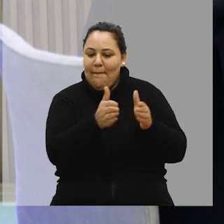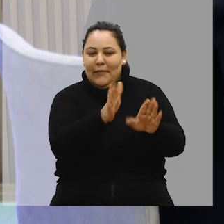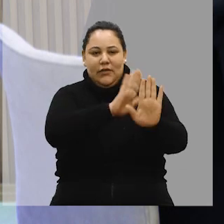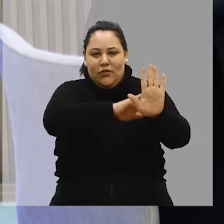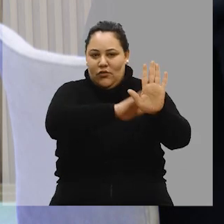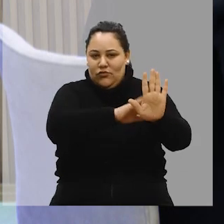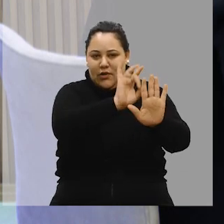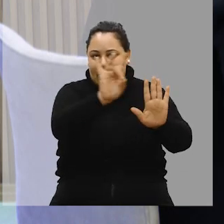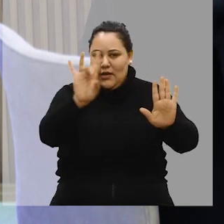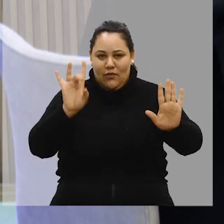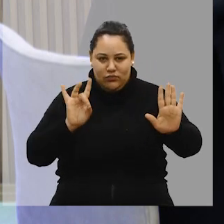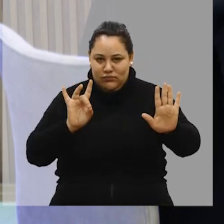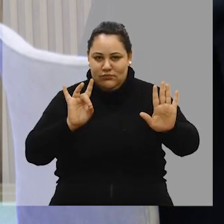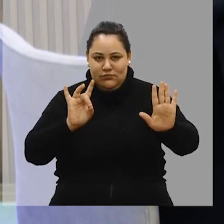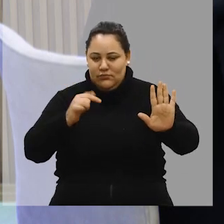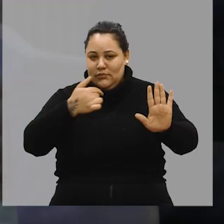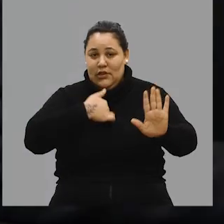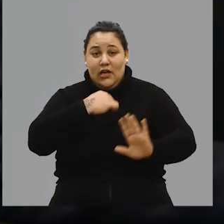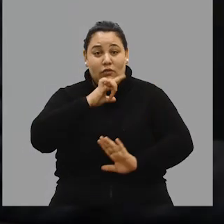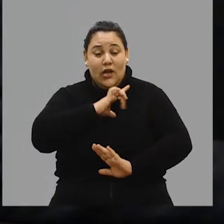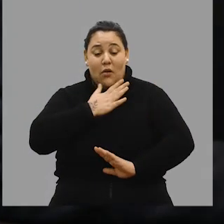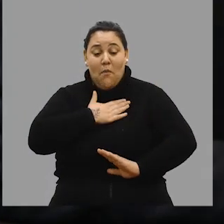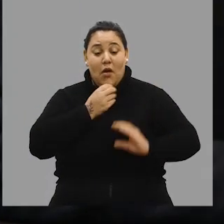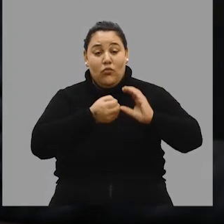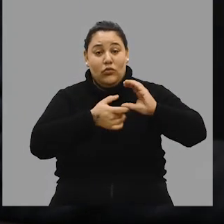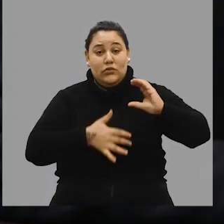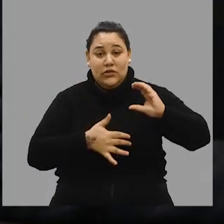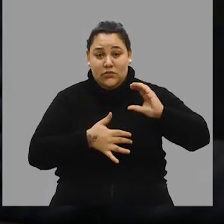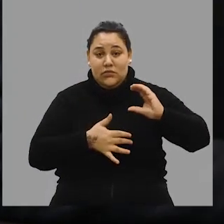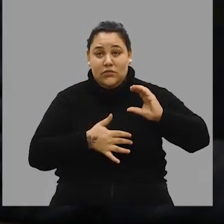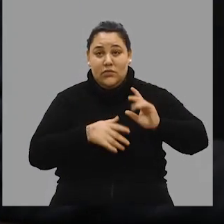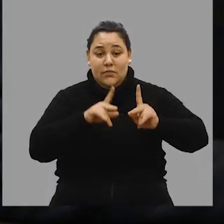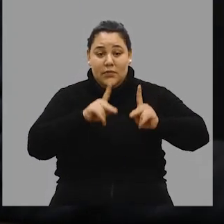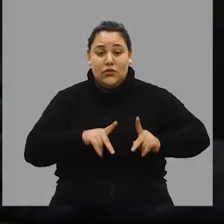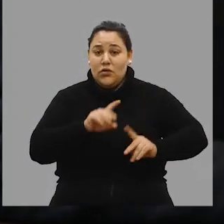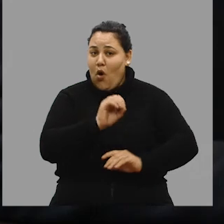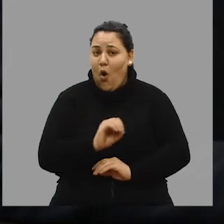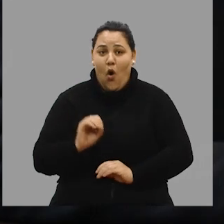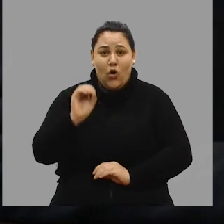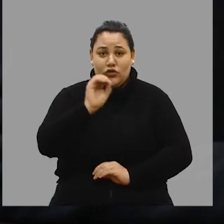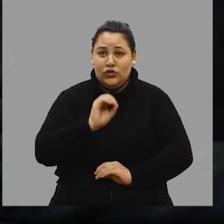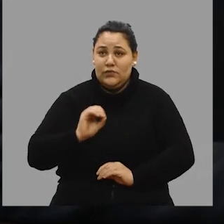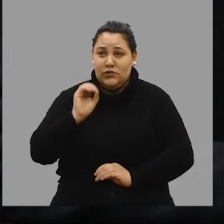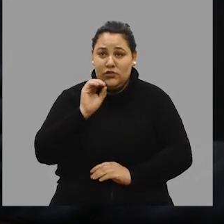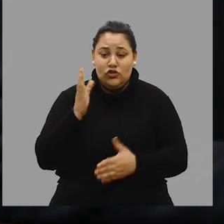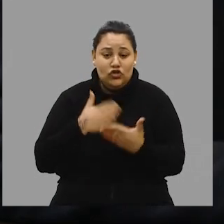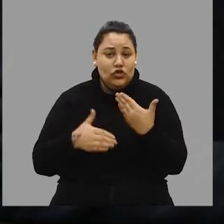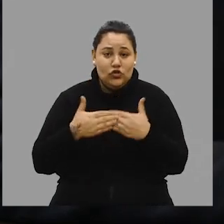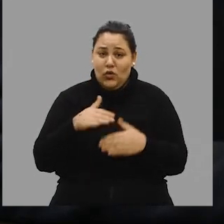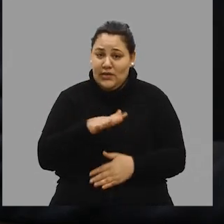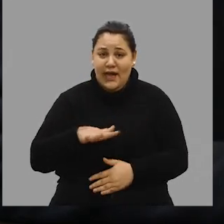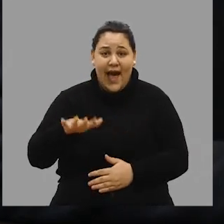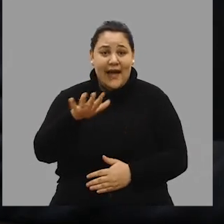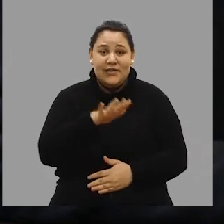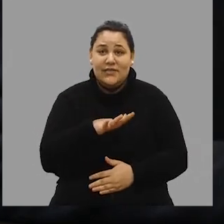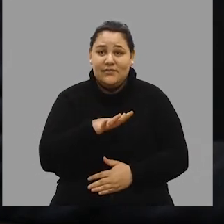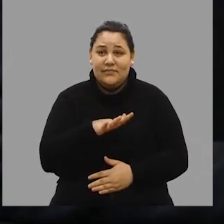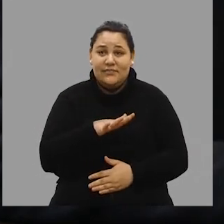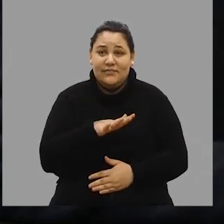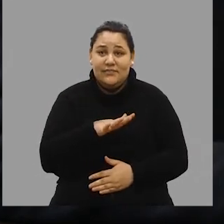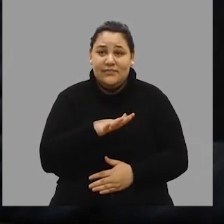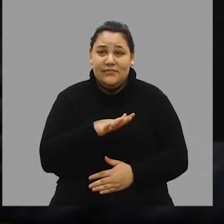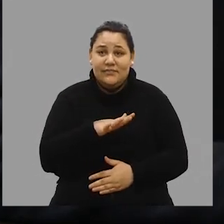ideológica de cada um, eu tenho, no meu conceito, pessoas fantásticas de todos os lados e que